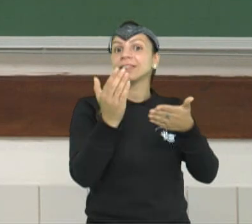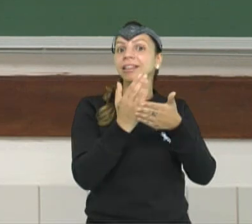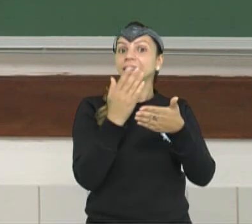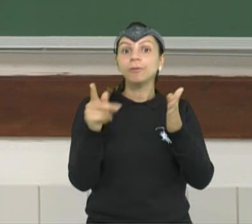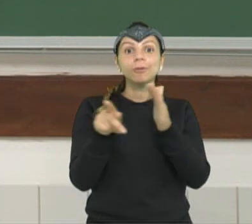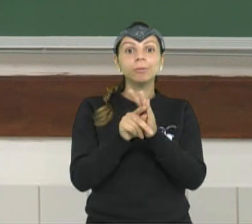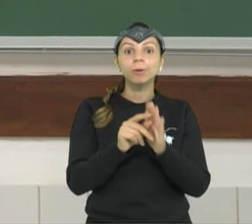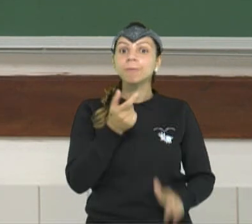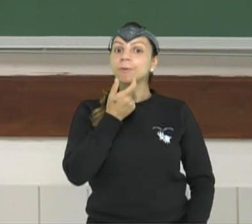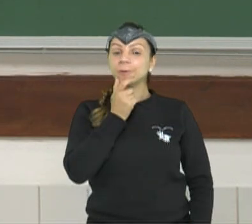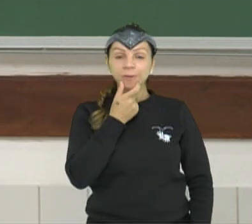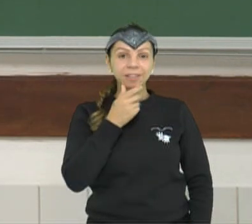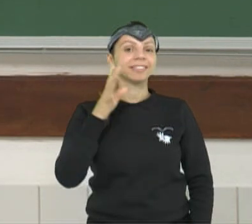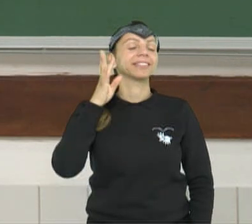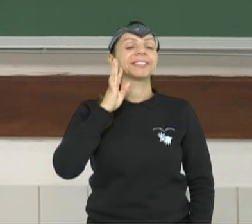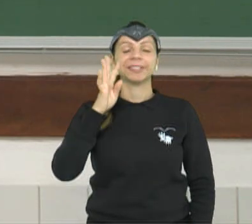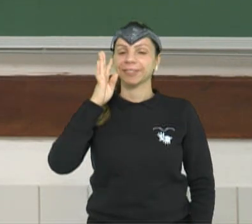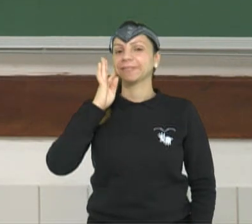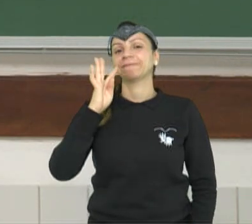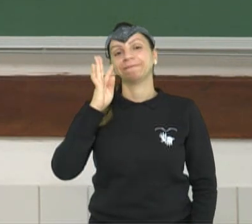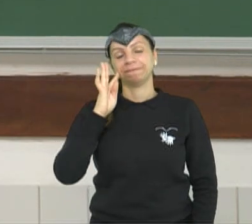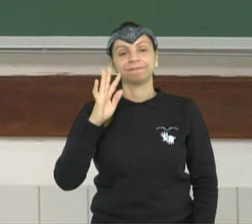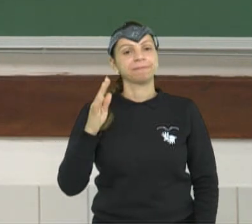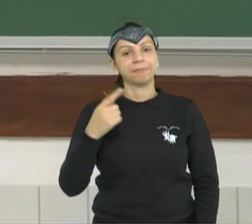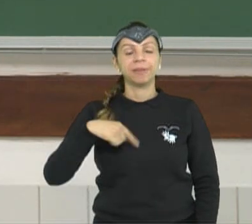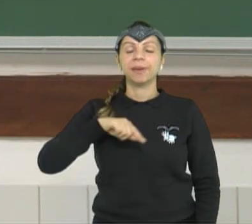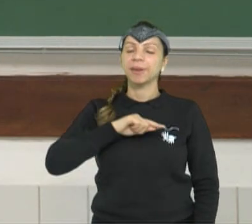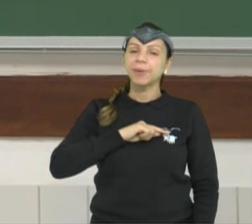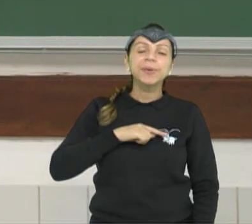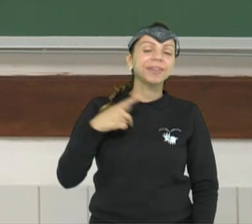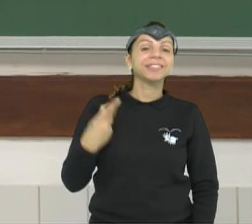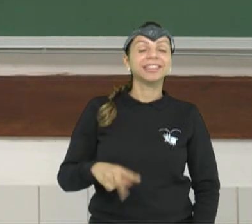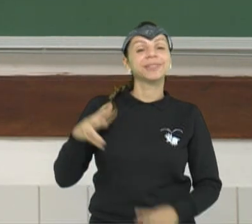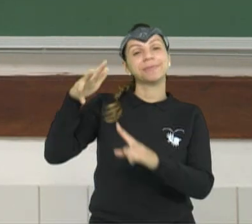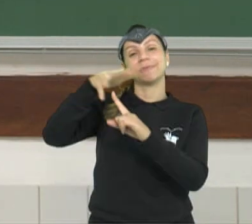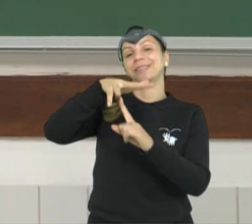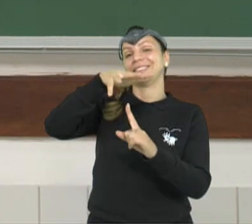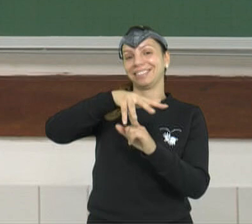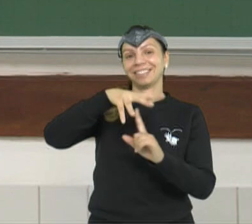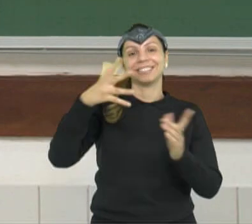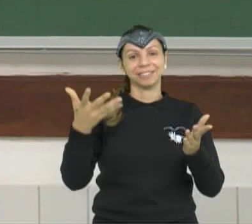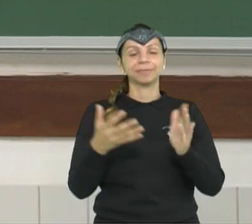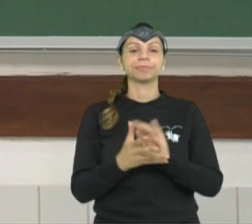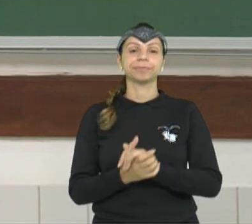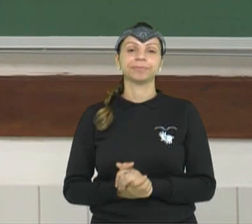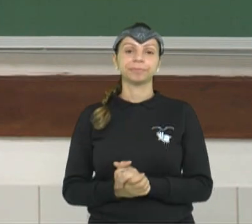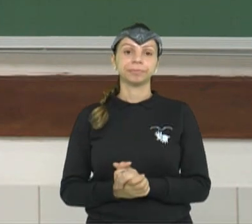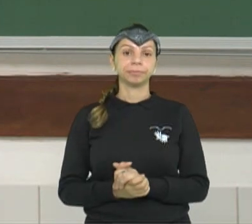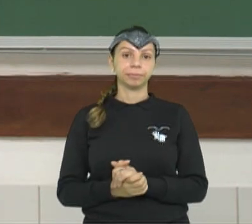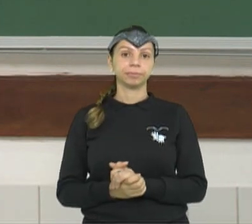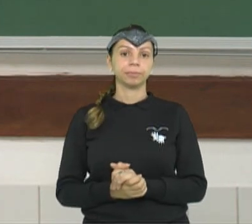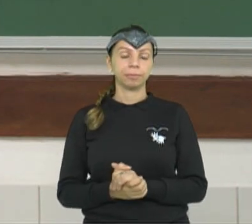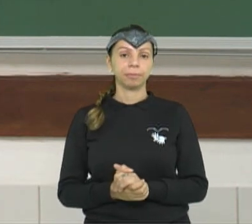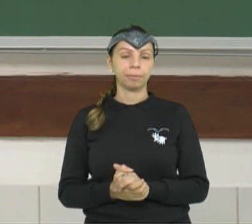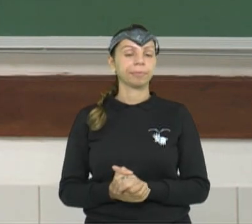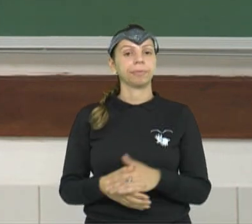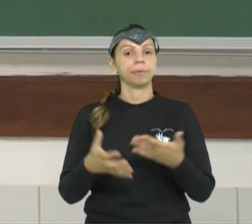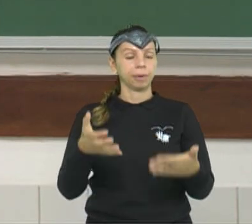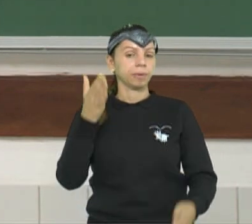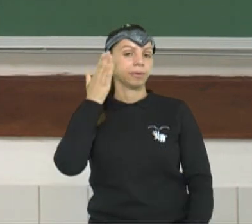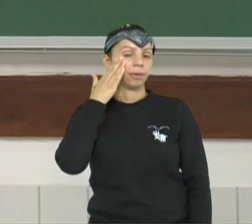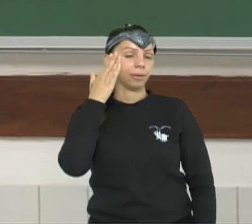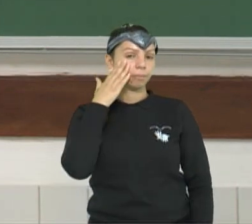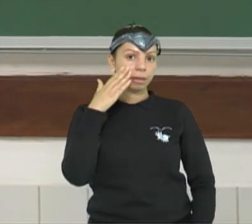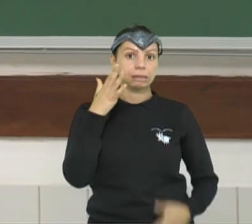viram que bacana? Legal, né? E a gente é da nossa terrinha, é do nosso Paraná. Bom, mas eu quero saber se você